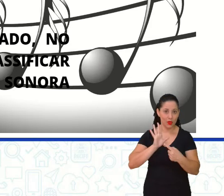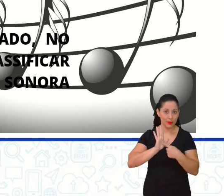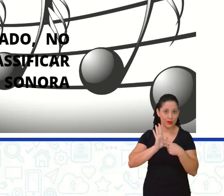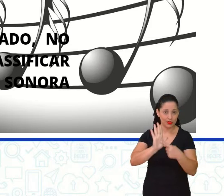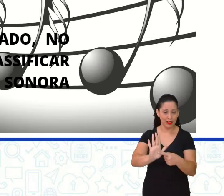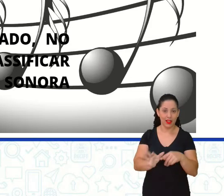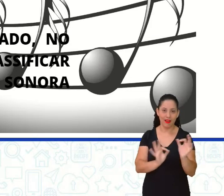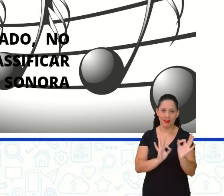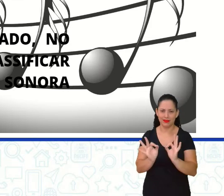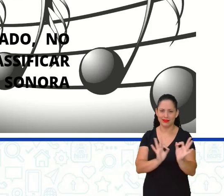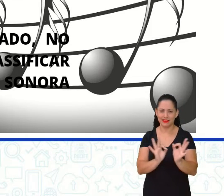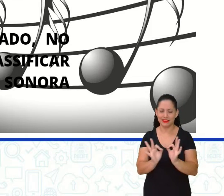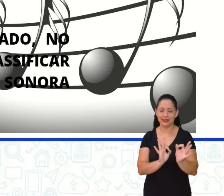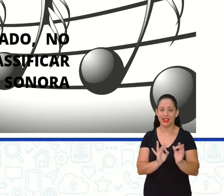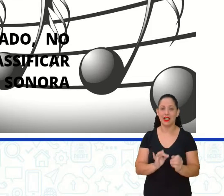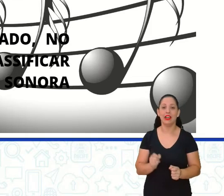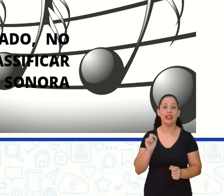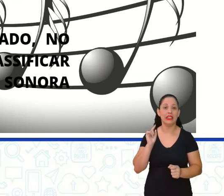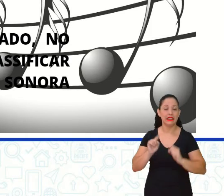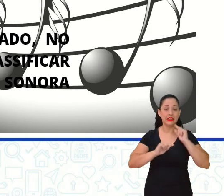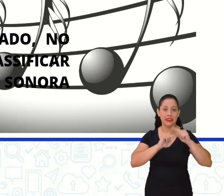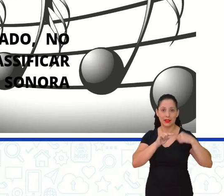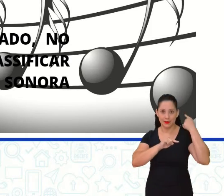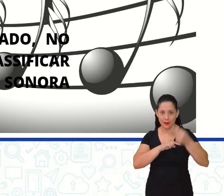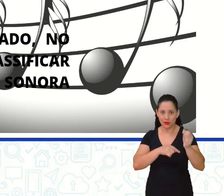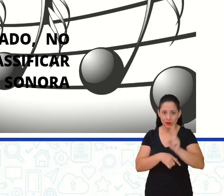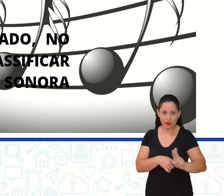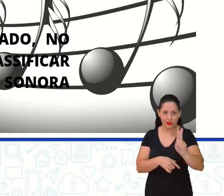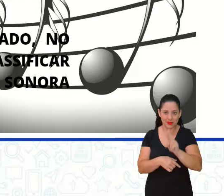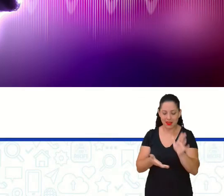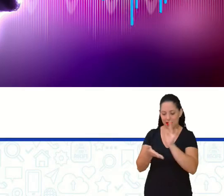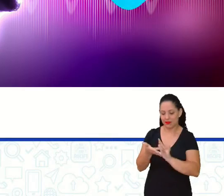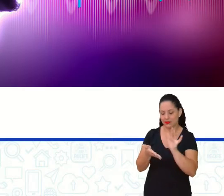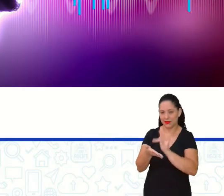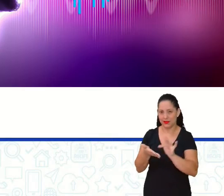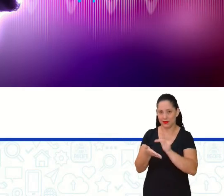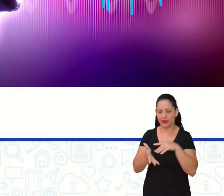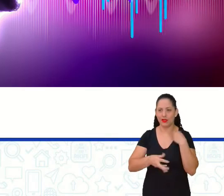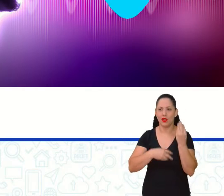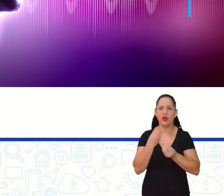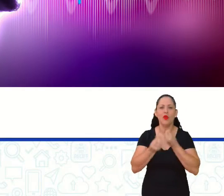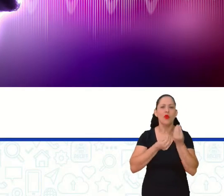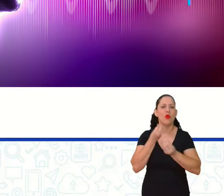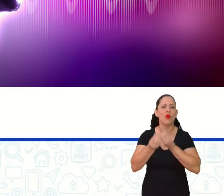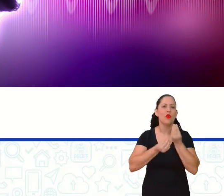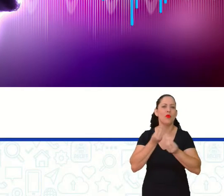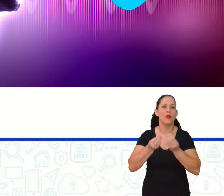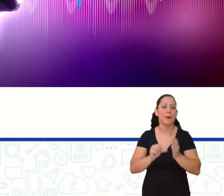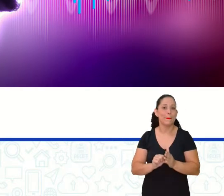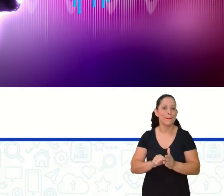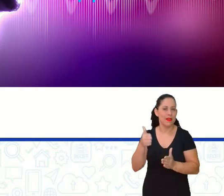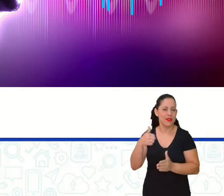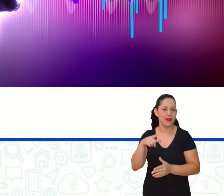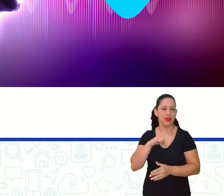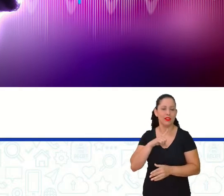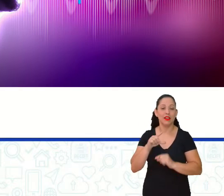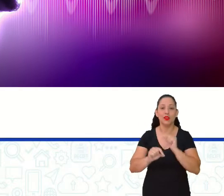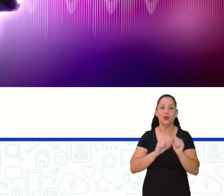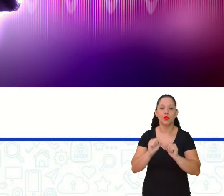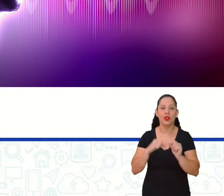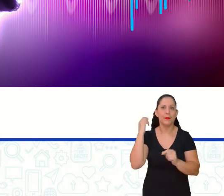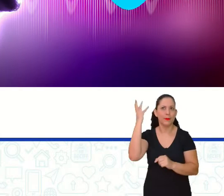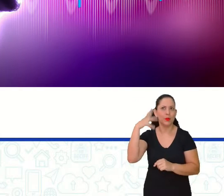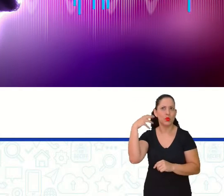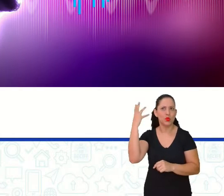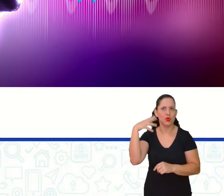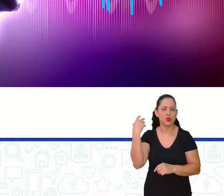nos preparando para trabalhar ele no tablet. Como a gente vai fazer isso? Bom, primeiro ainda falando de notas musicais,